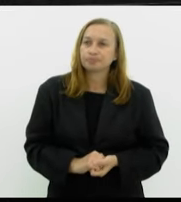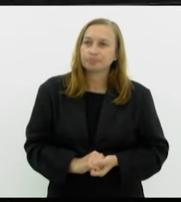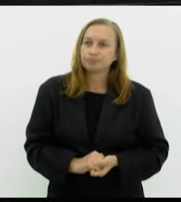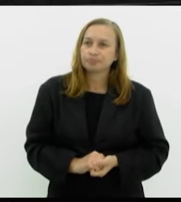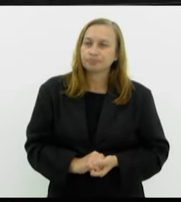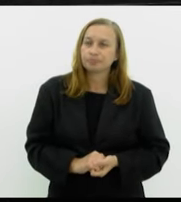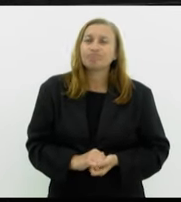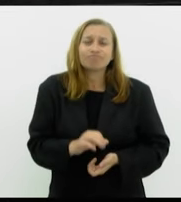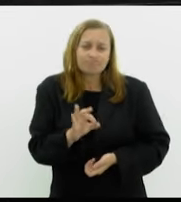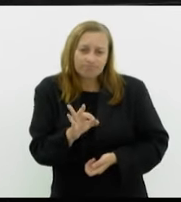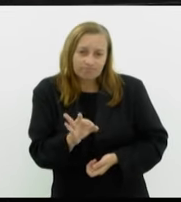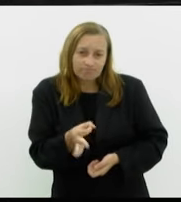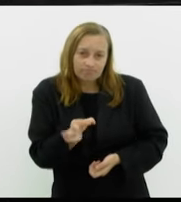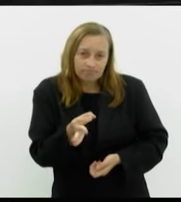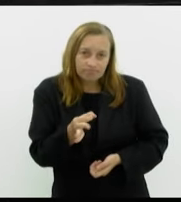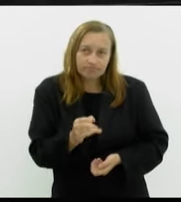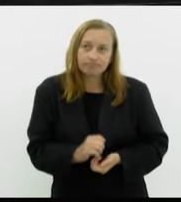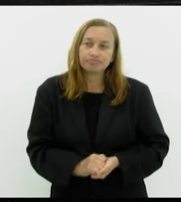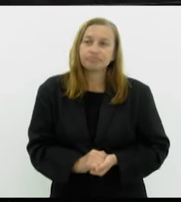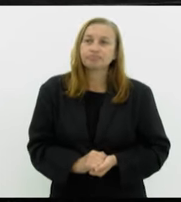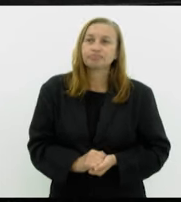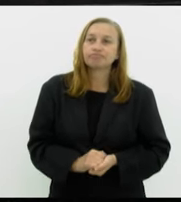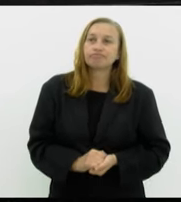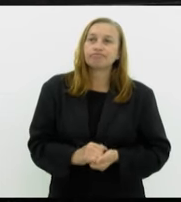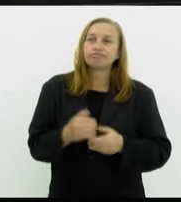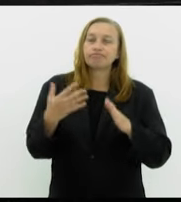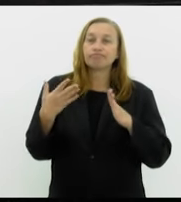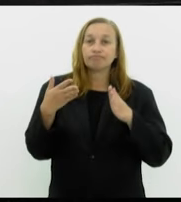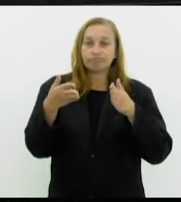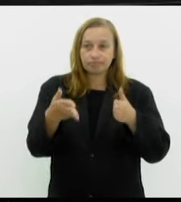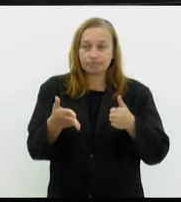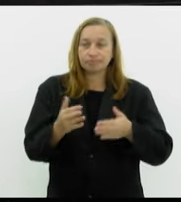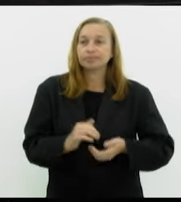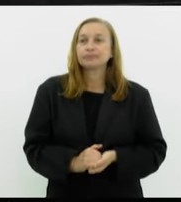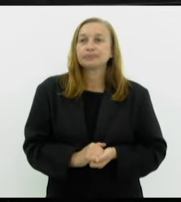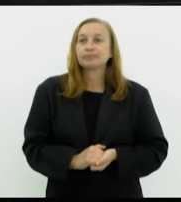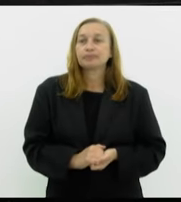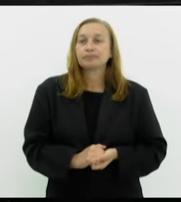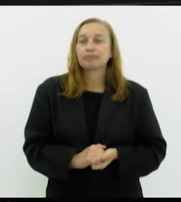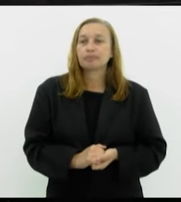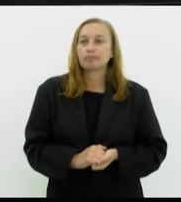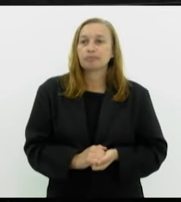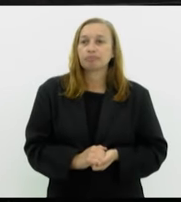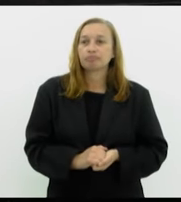E exatamente sobre esse enfoque que eu